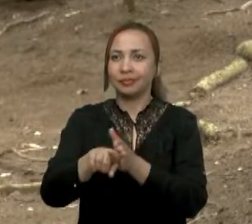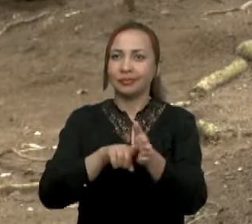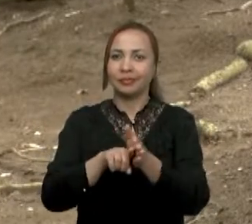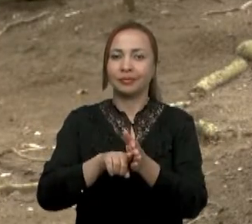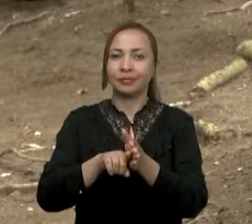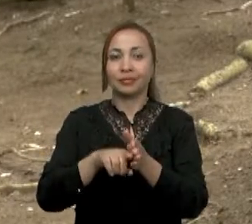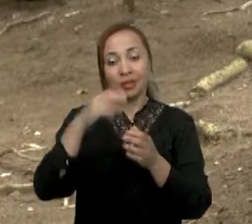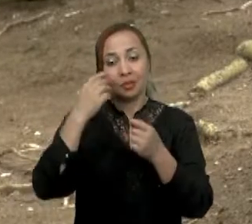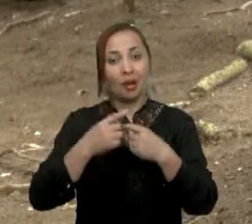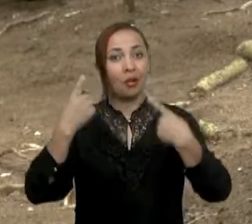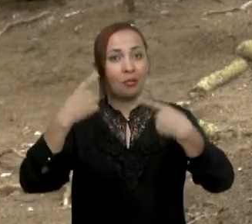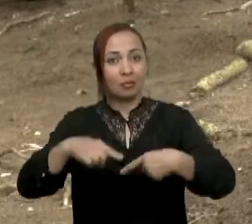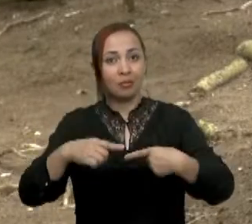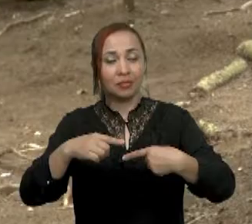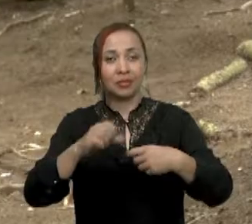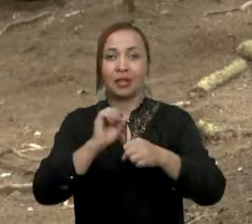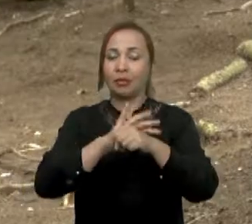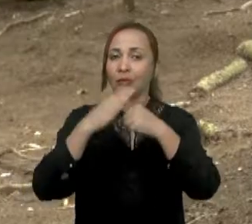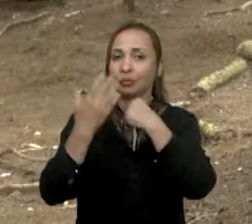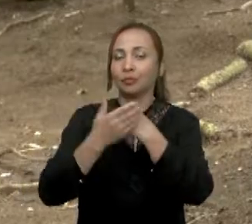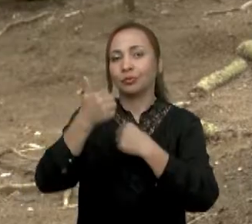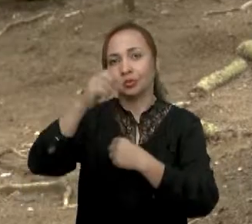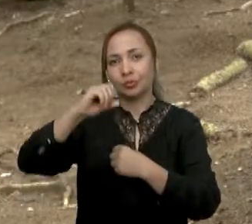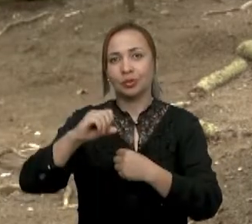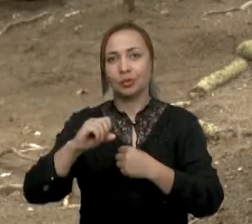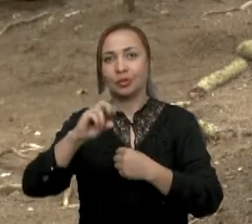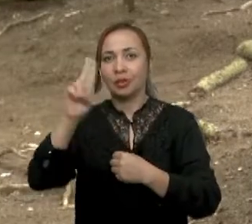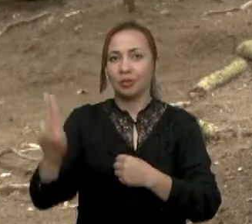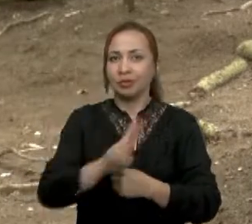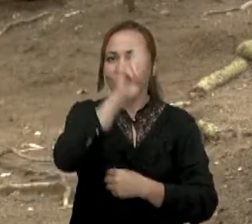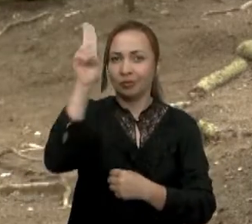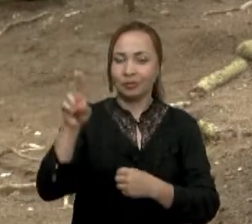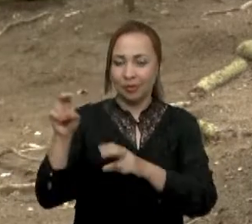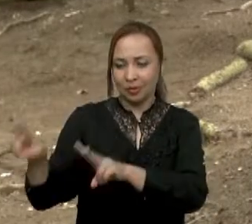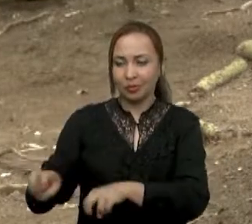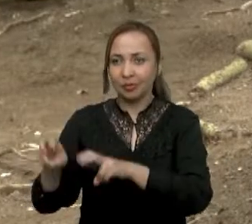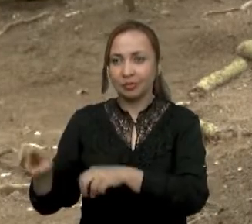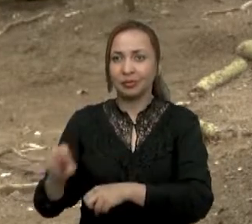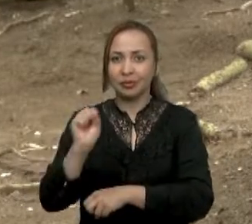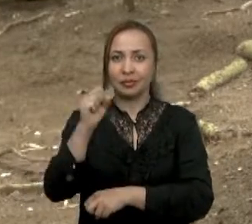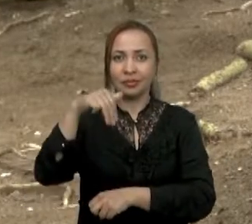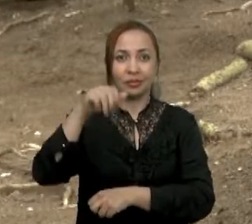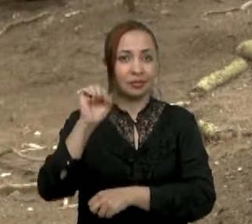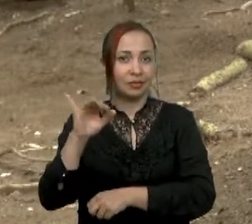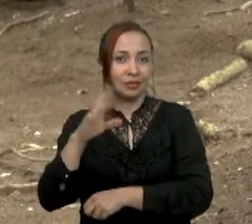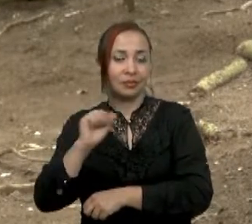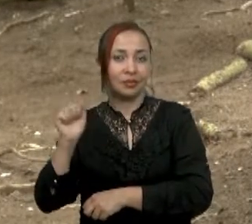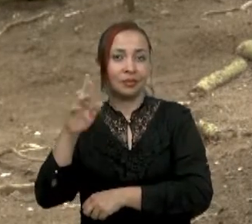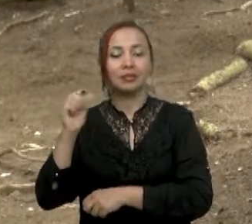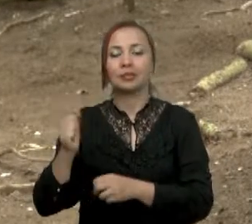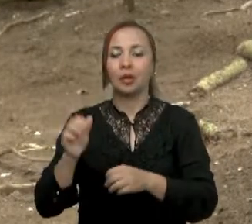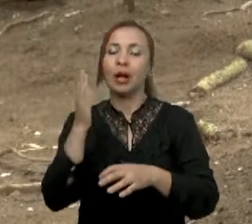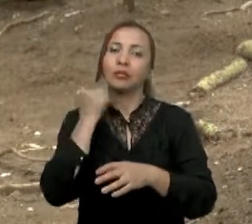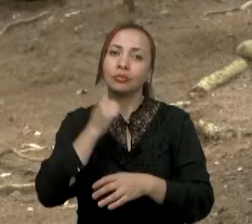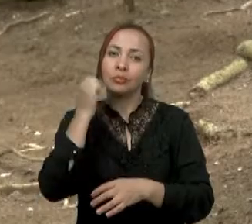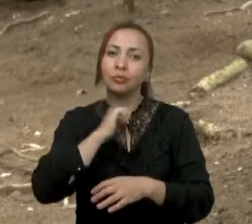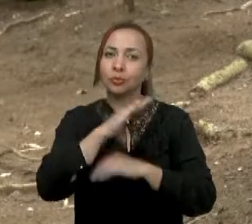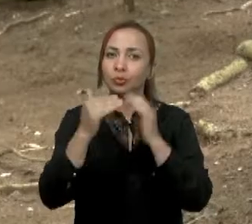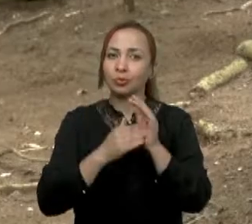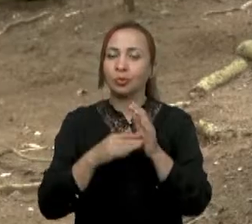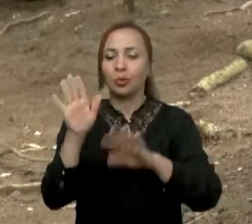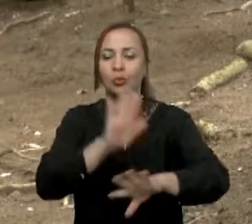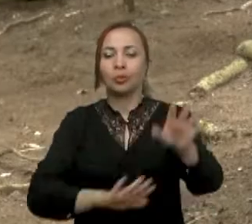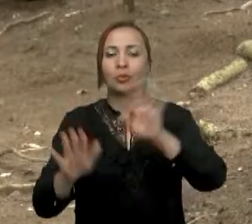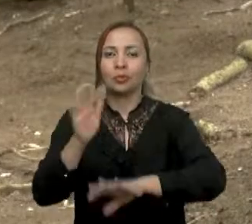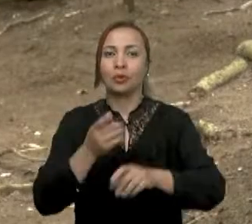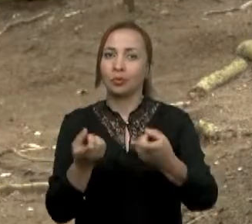para além dos estudos de combate a covid-19 os pesquisadores da Universidade Federal Rural do semi-árido adotando todas as medidas